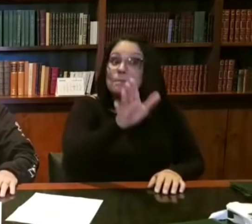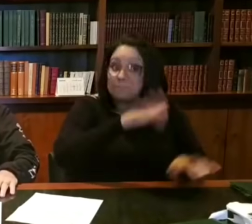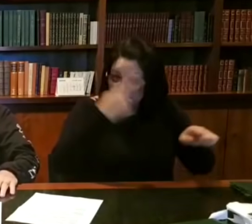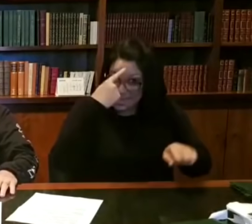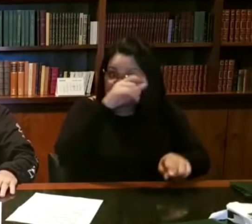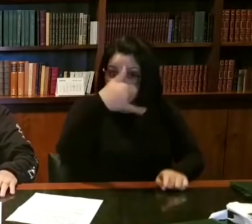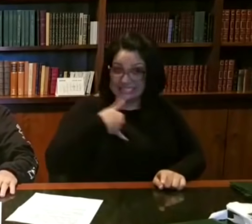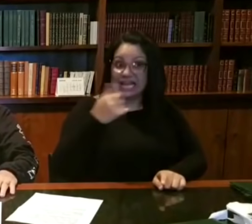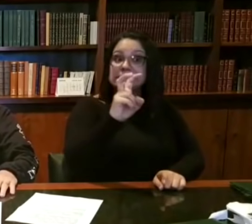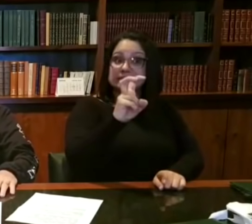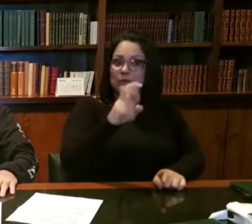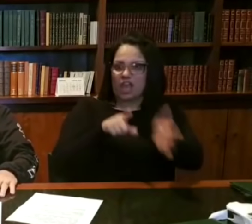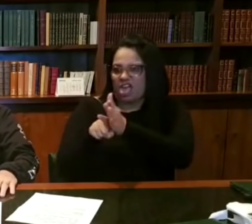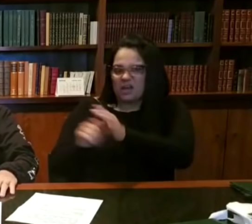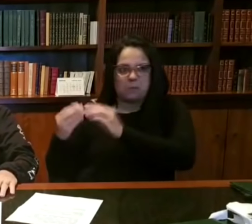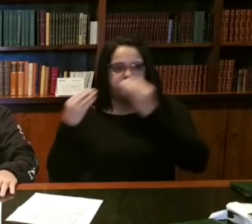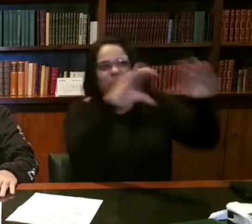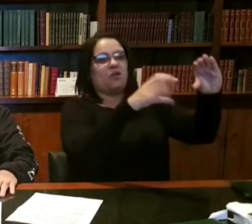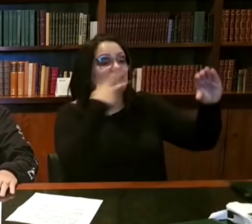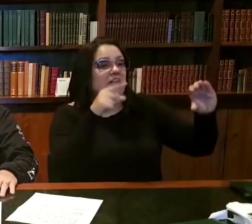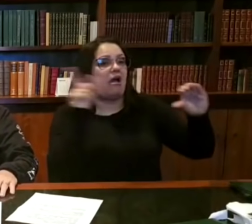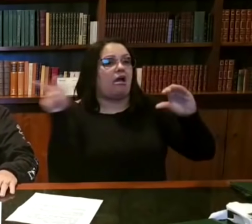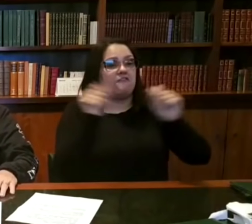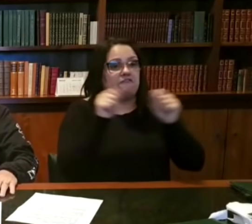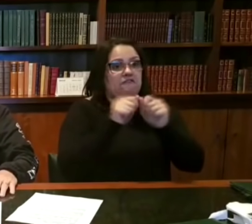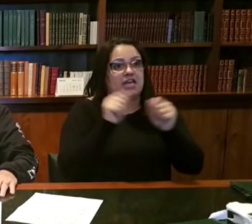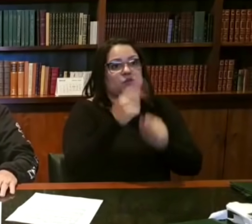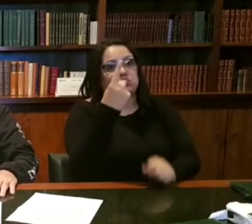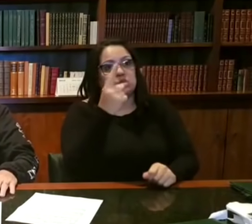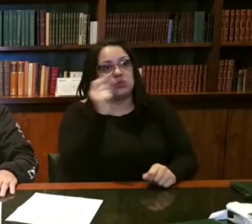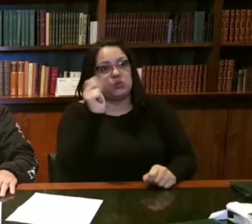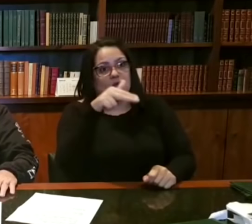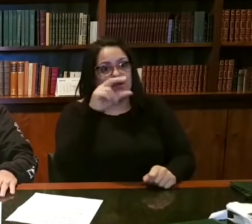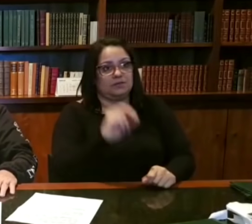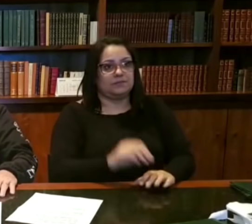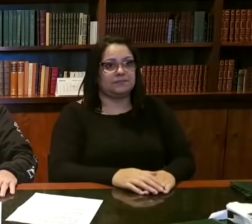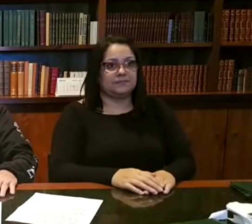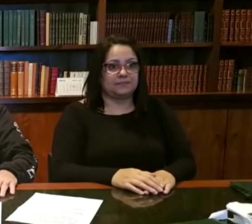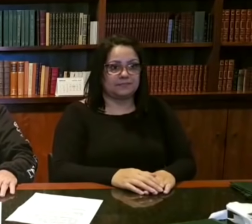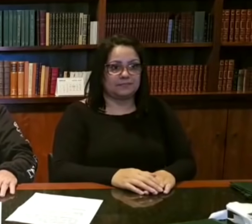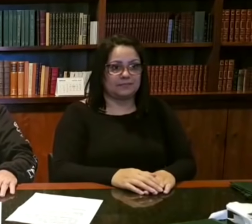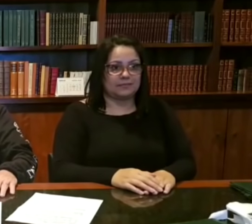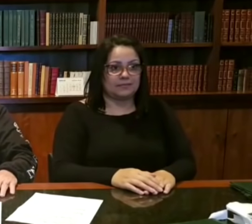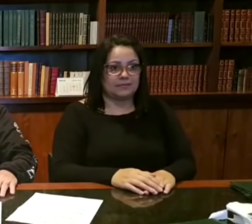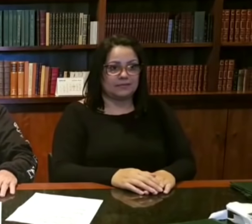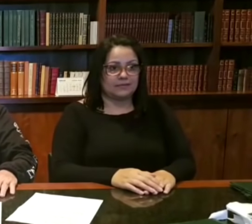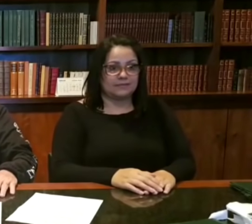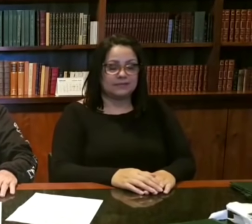aí a ter sua vida devassada. Então, espero não trocar nenhum ministro,